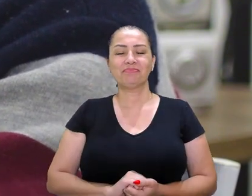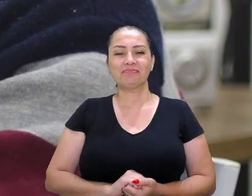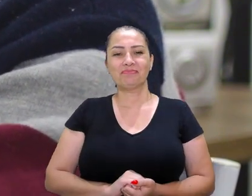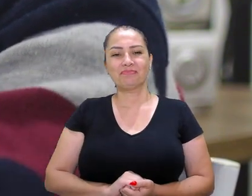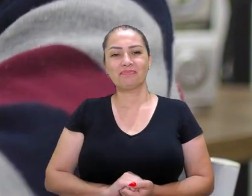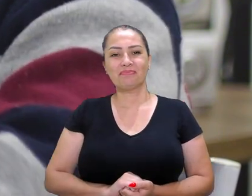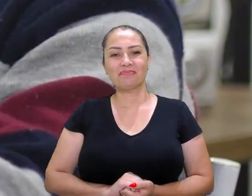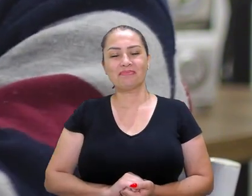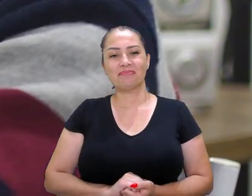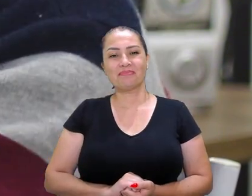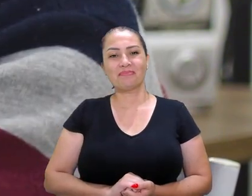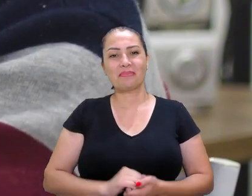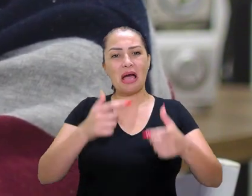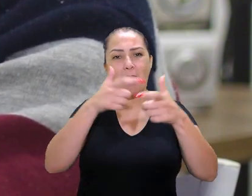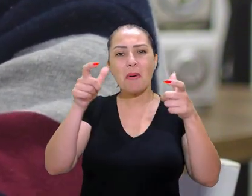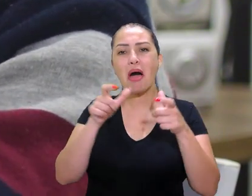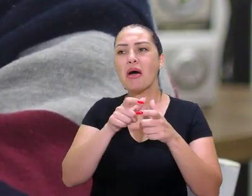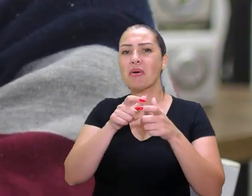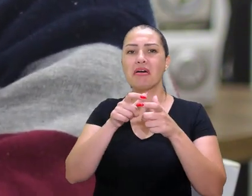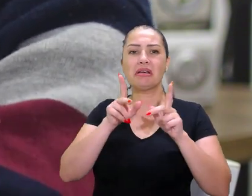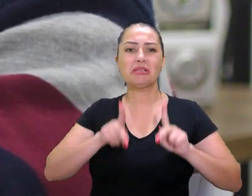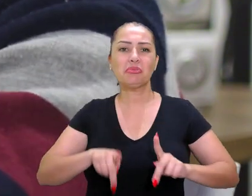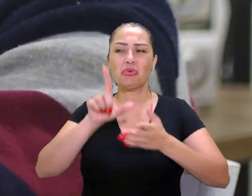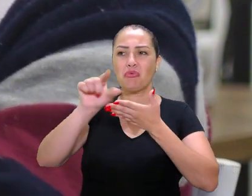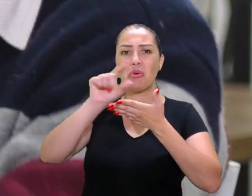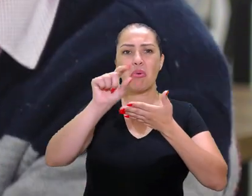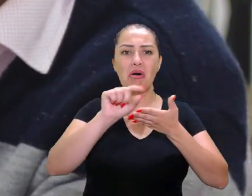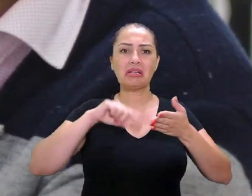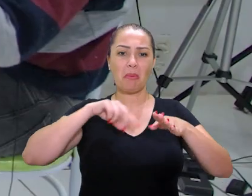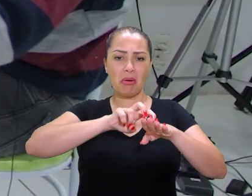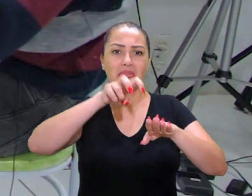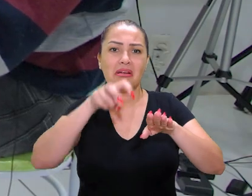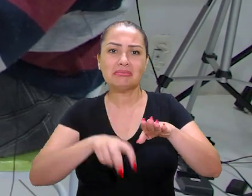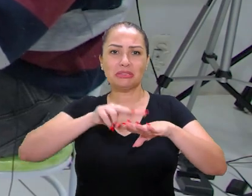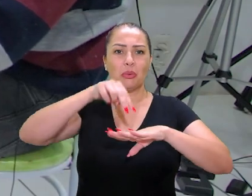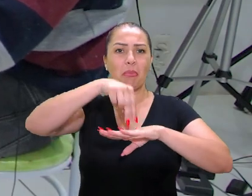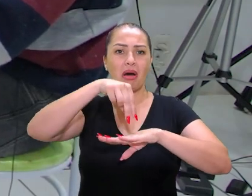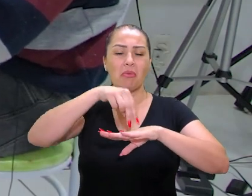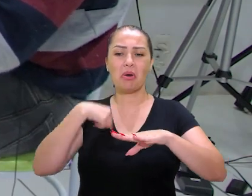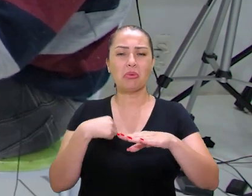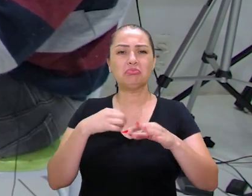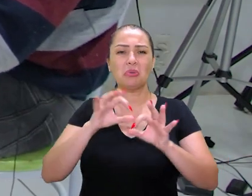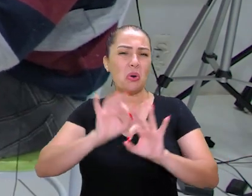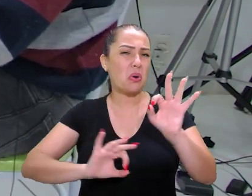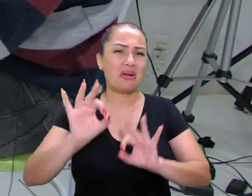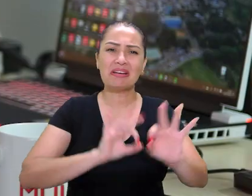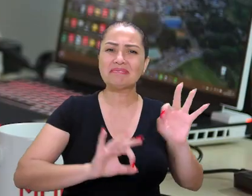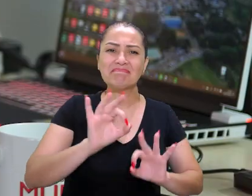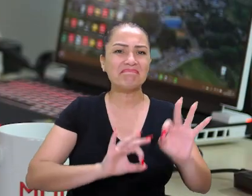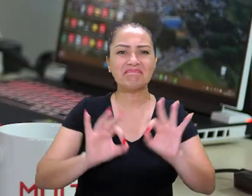E foi a maioria das pessoas embora, assim, eu desci no palco, estava dobrando, enrolando uma extensão, acho que estava ali na